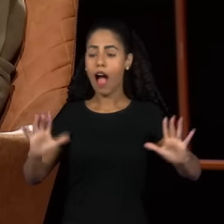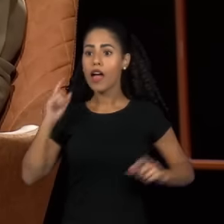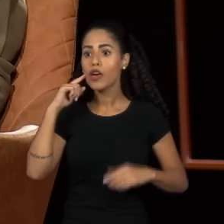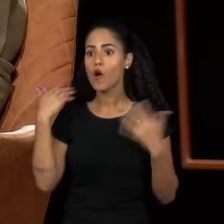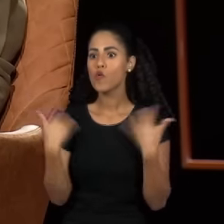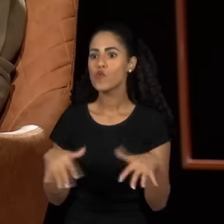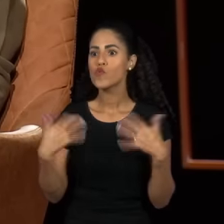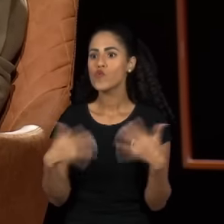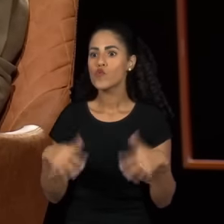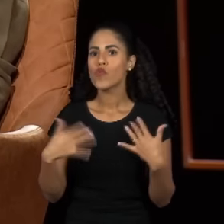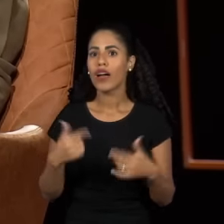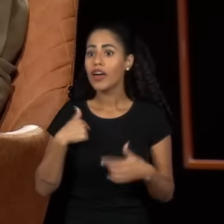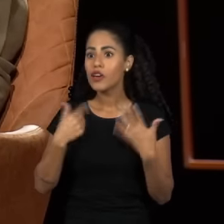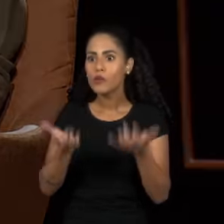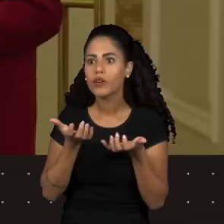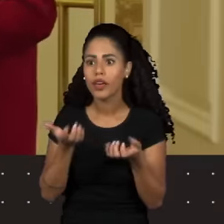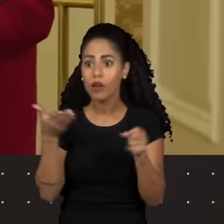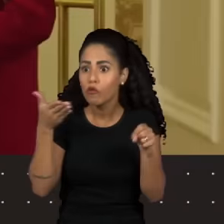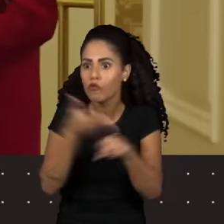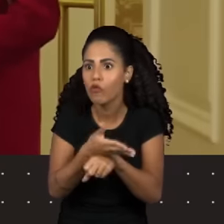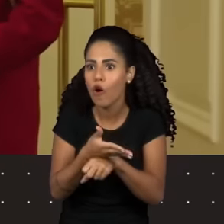eu quase caí para trás. Eu falei, não acredito.